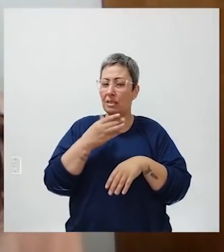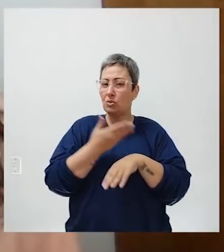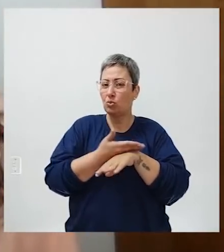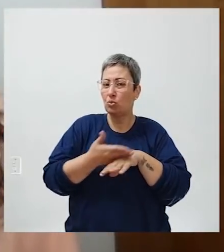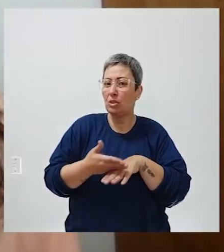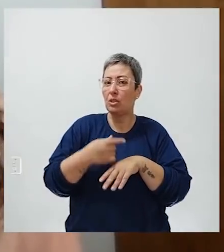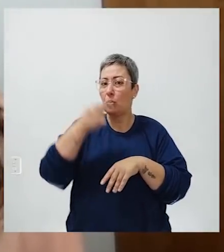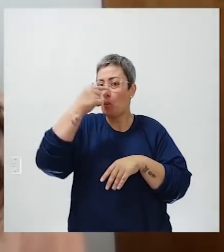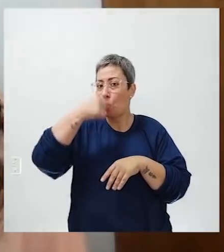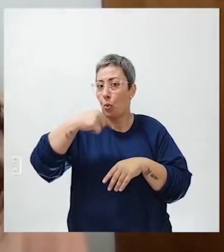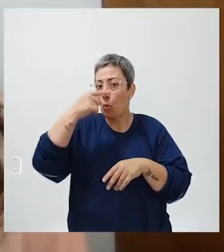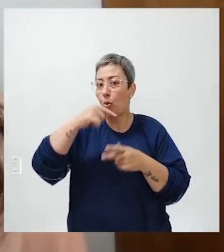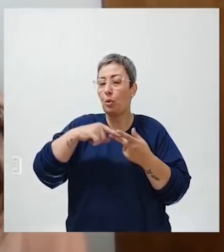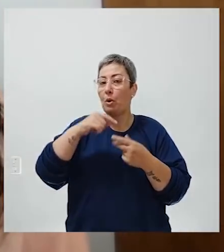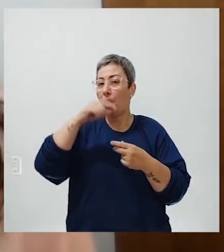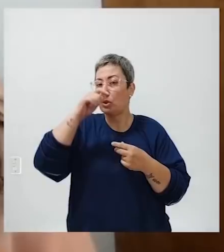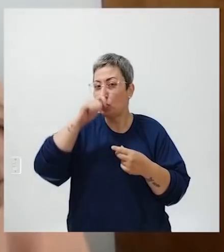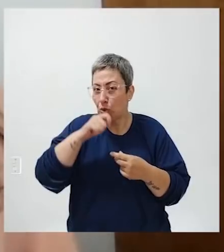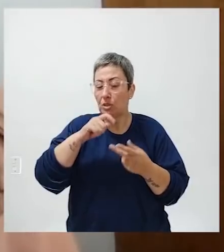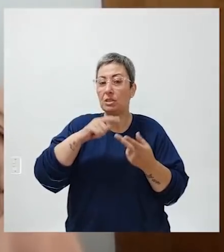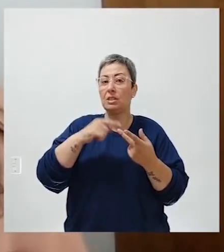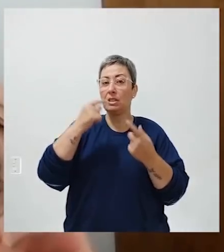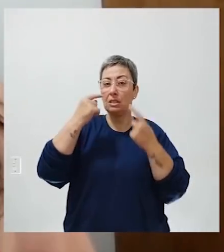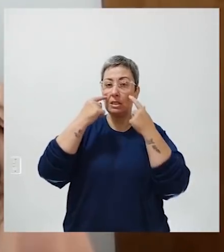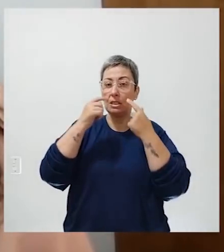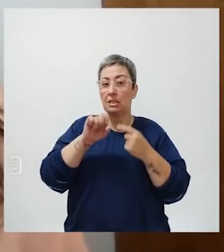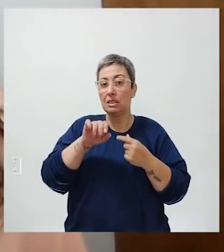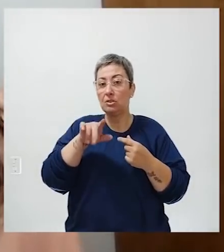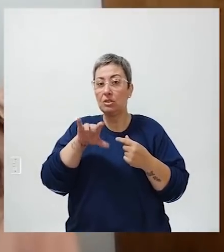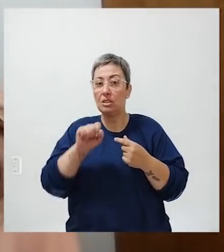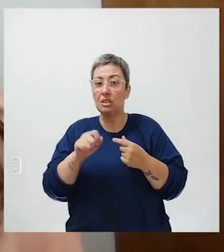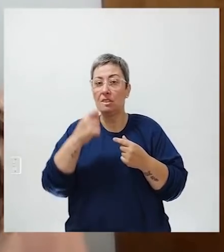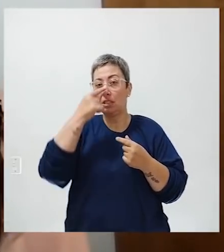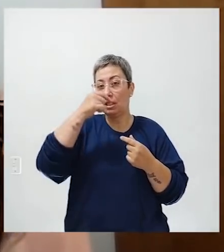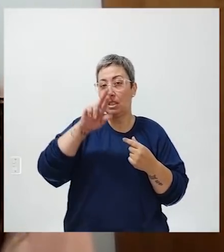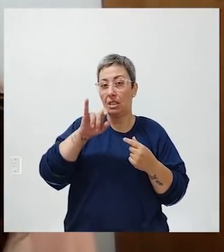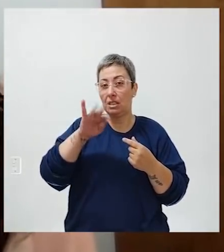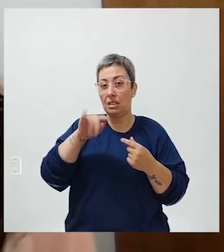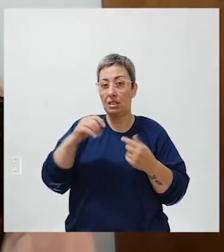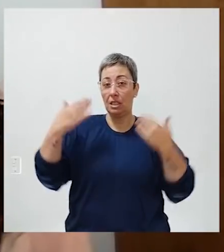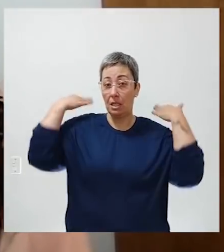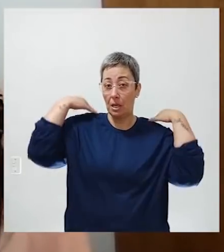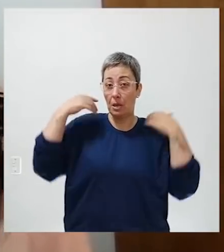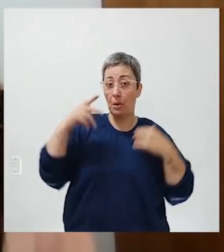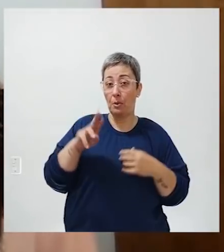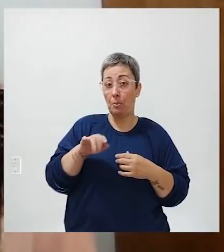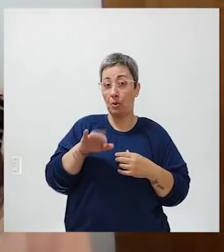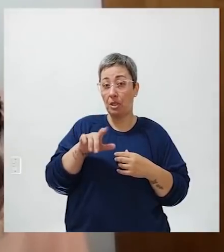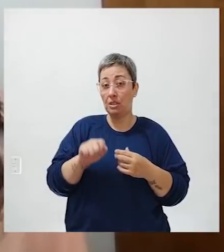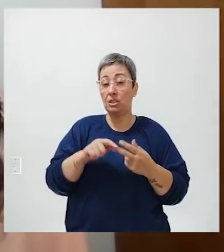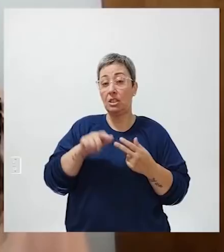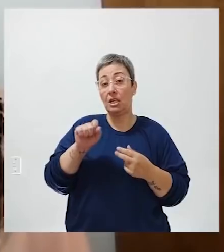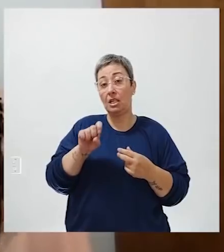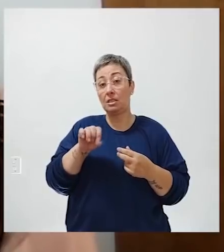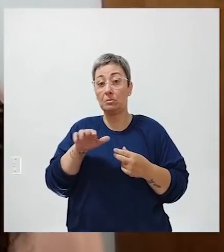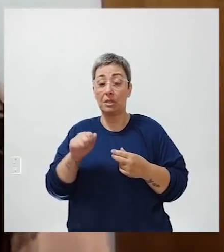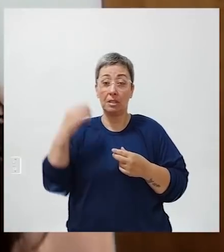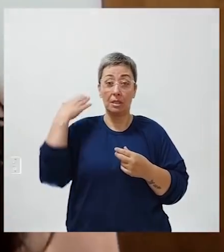são a gripe, o resfriado, sinusite, rinite, bronquite, asma, pneumonia